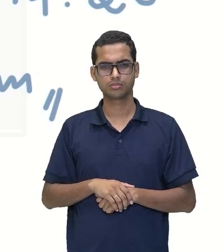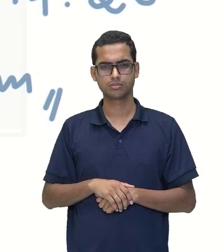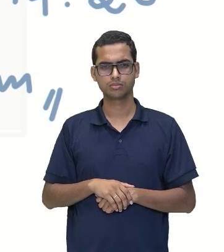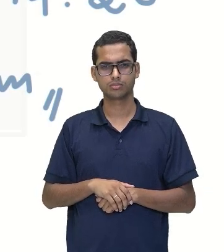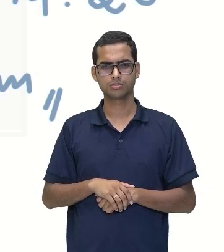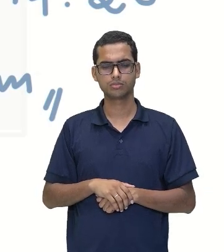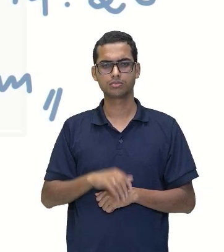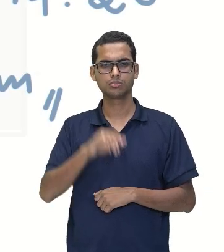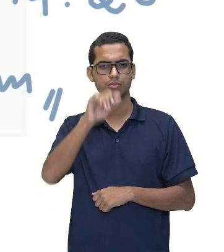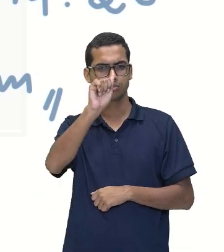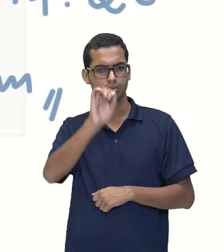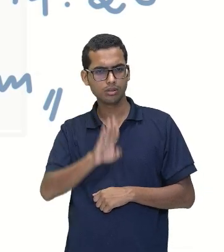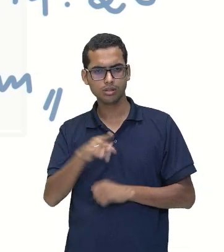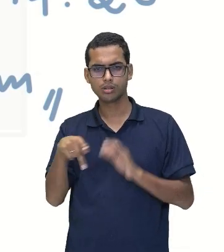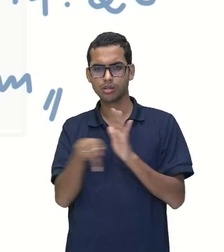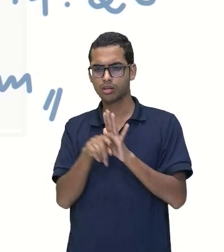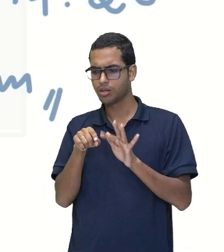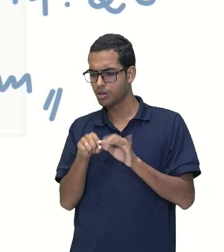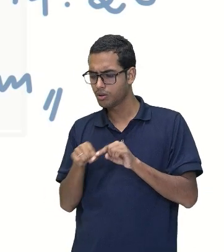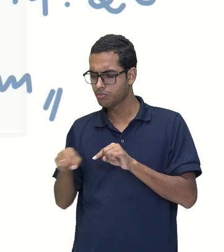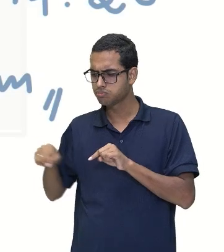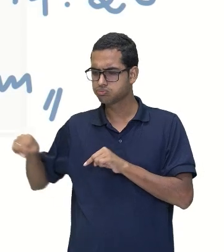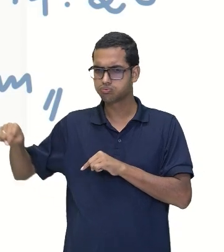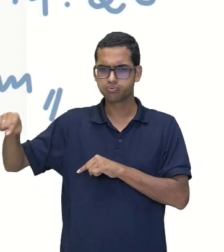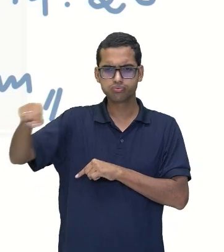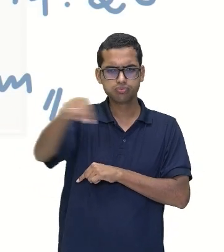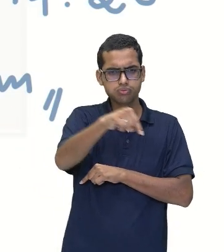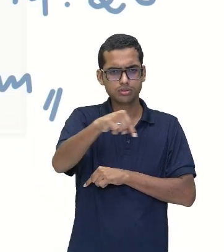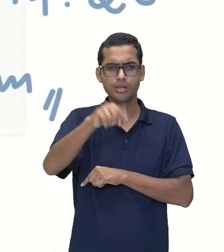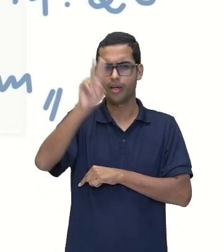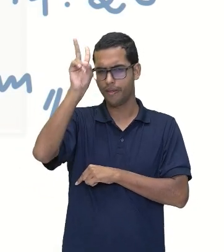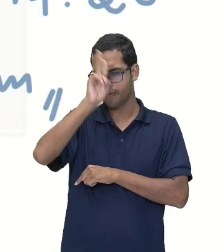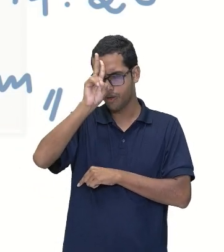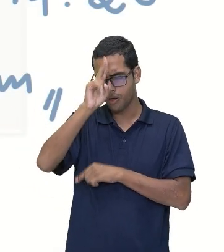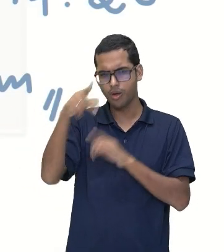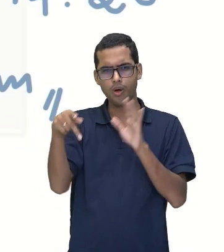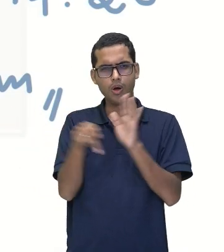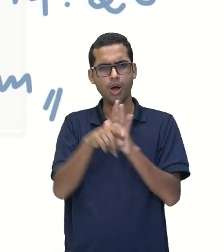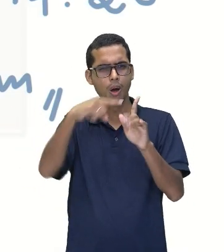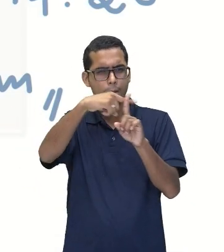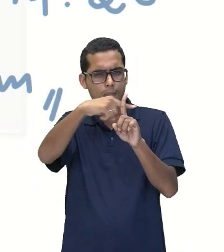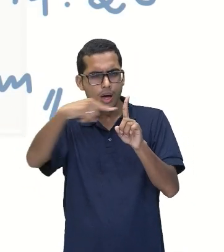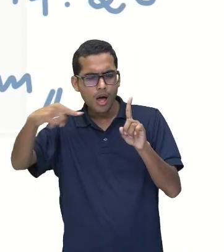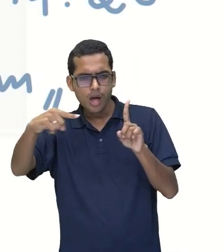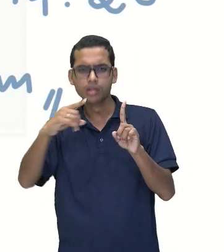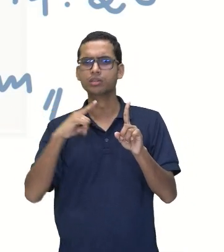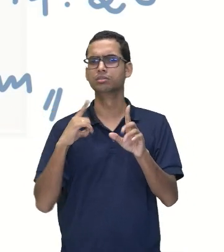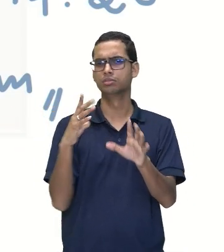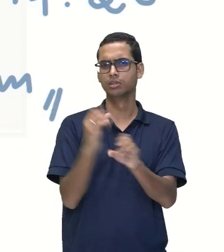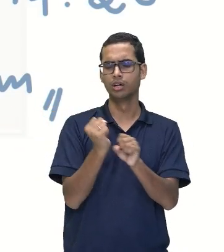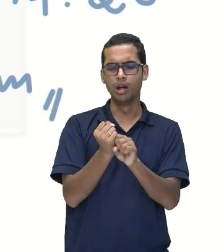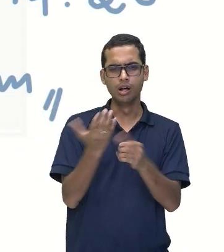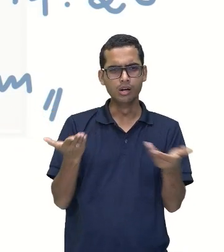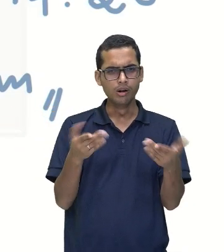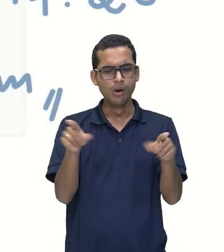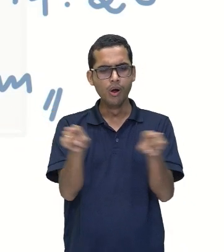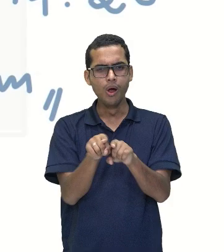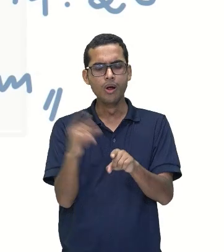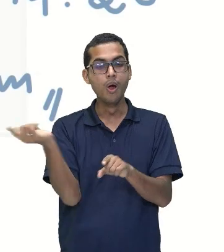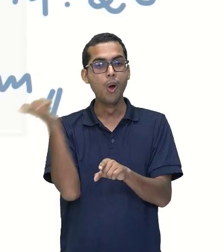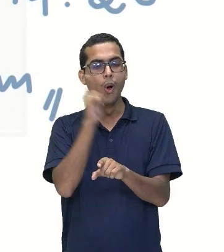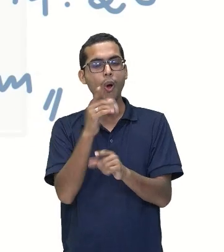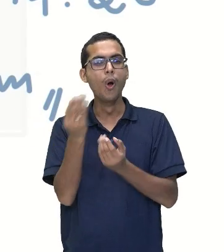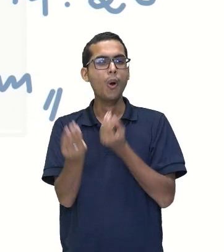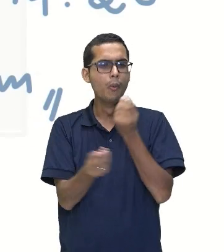tem problema. Como eu falei para vocês, a gente pegou essa metade da circunferência e jogou aqui para cima, tá? Com